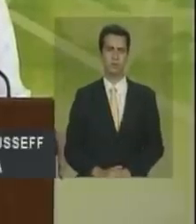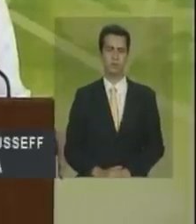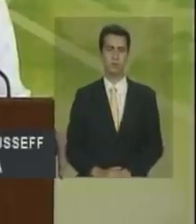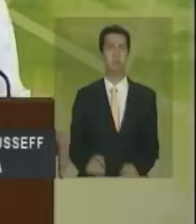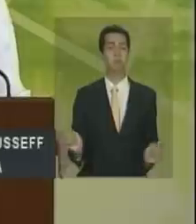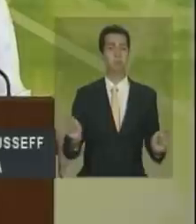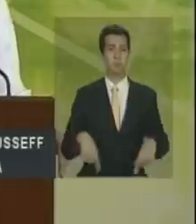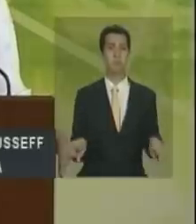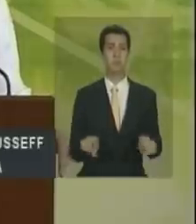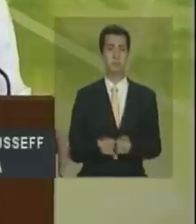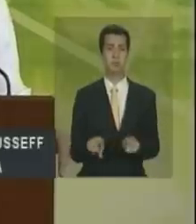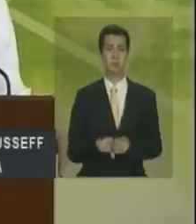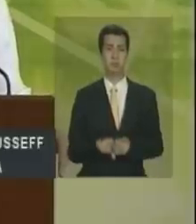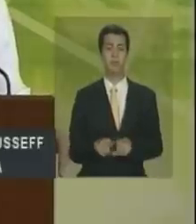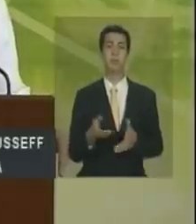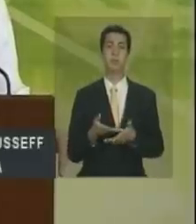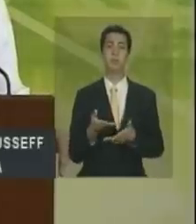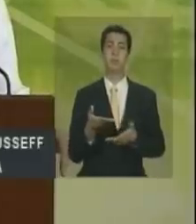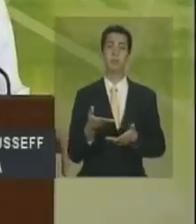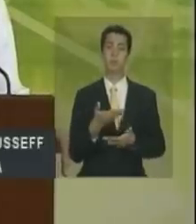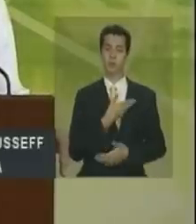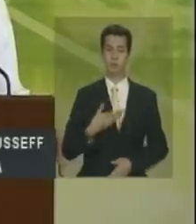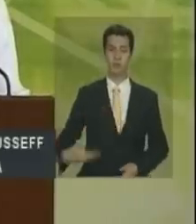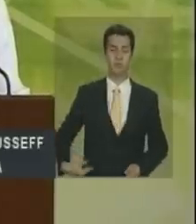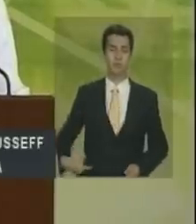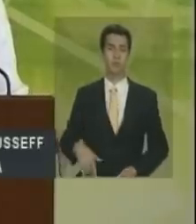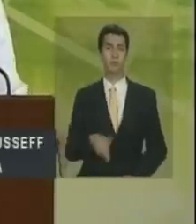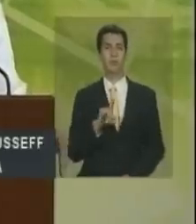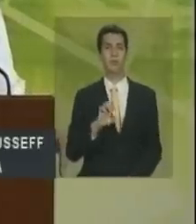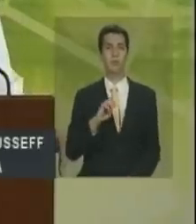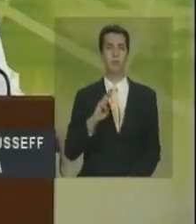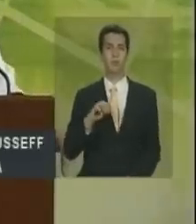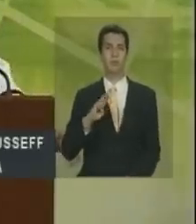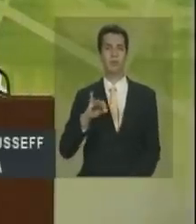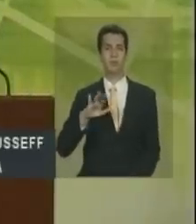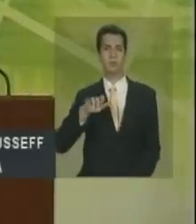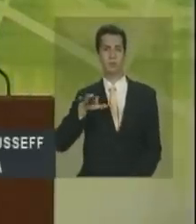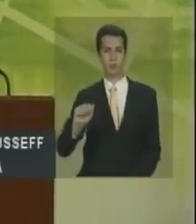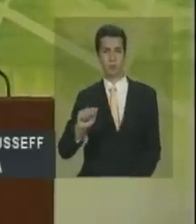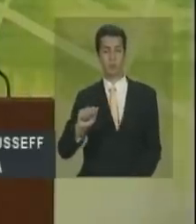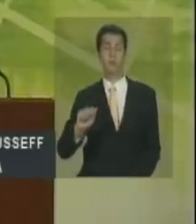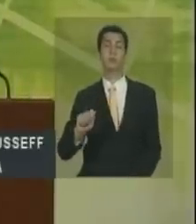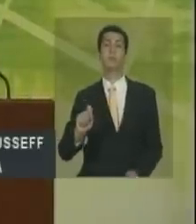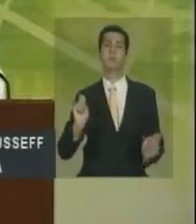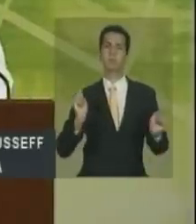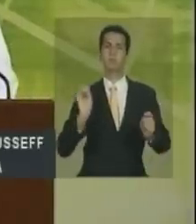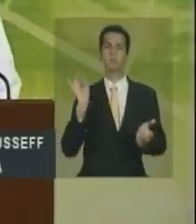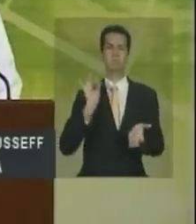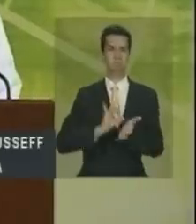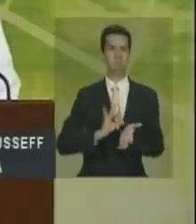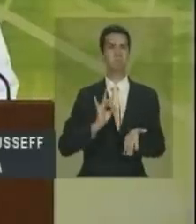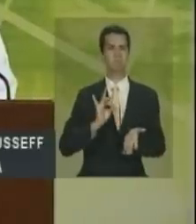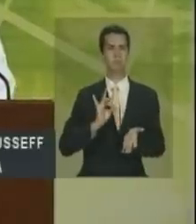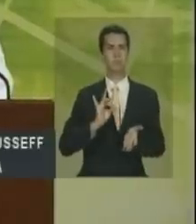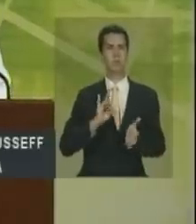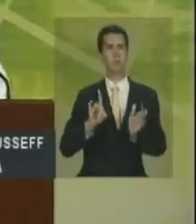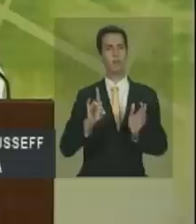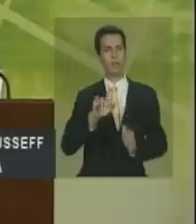também uma estrutura de governança democrática que vai ampliar o dinamismo e a legitimidade do Plano Brasil Maior.